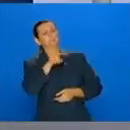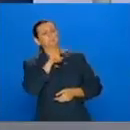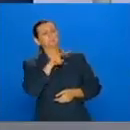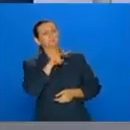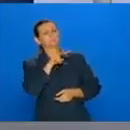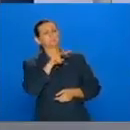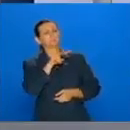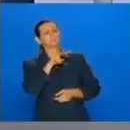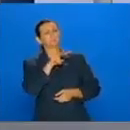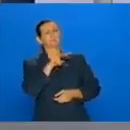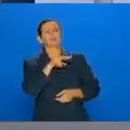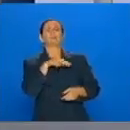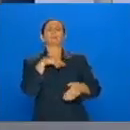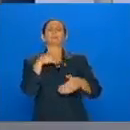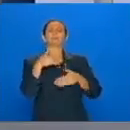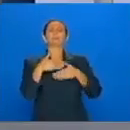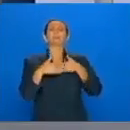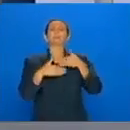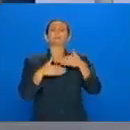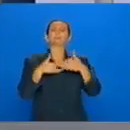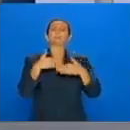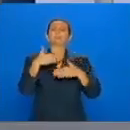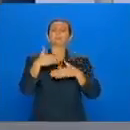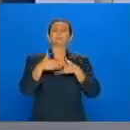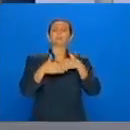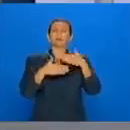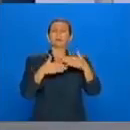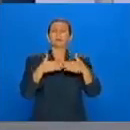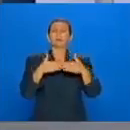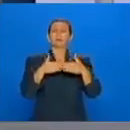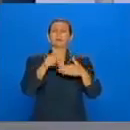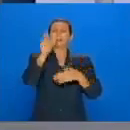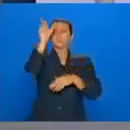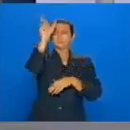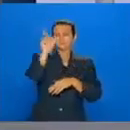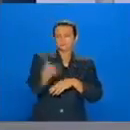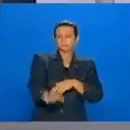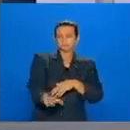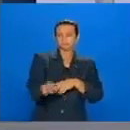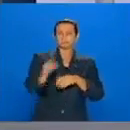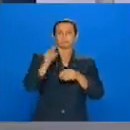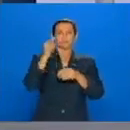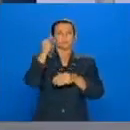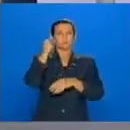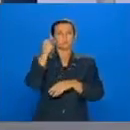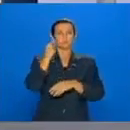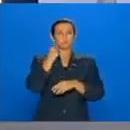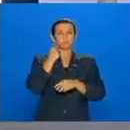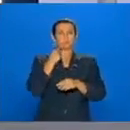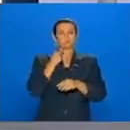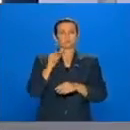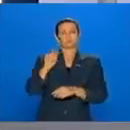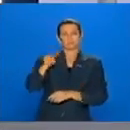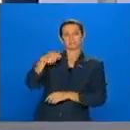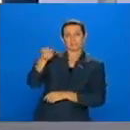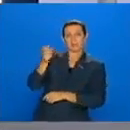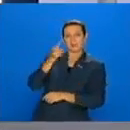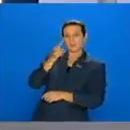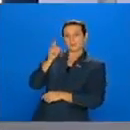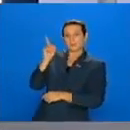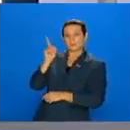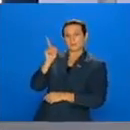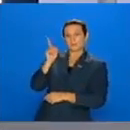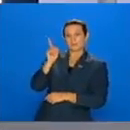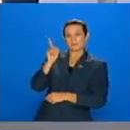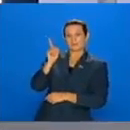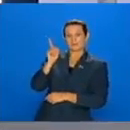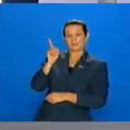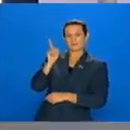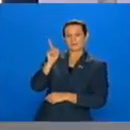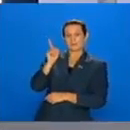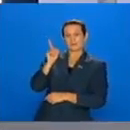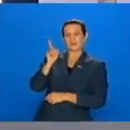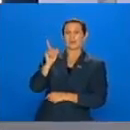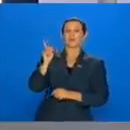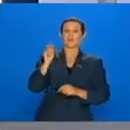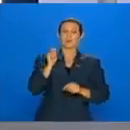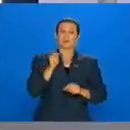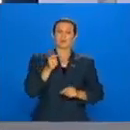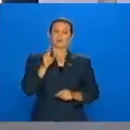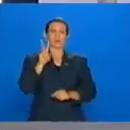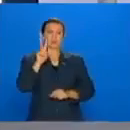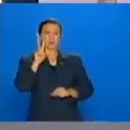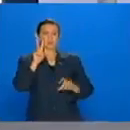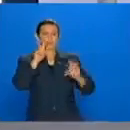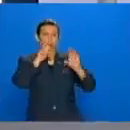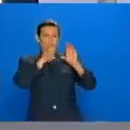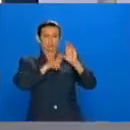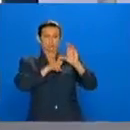do discurso, a pessoa surda inferiu um sinal, que seria esse, que pode ser realizado tanto com 2